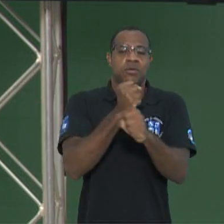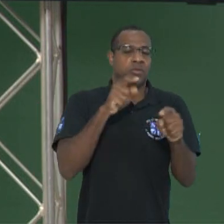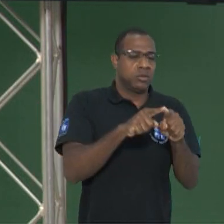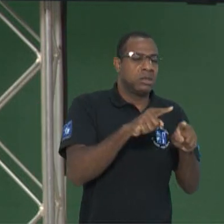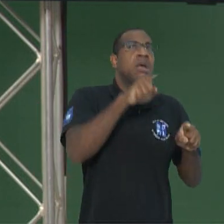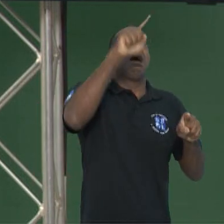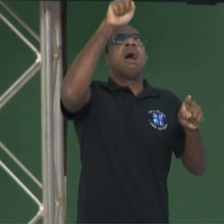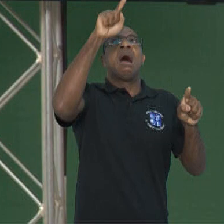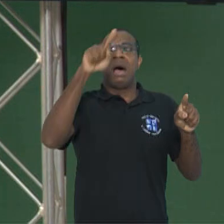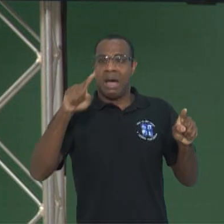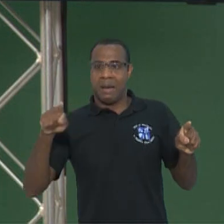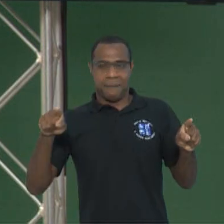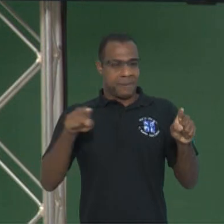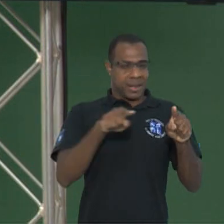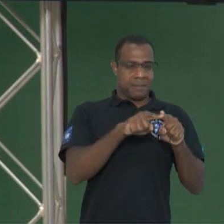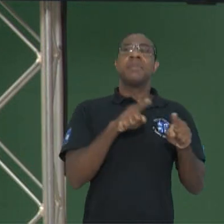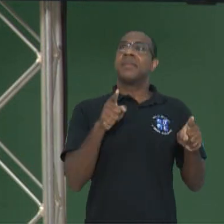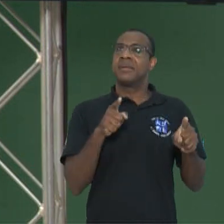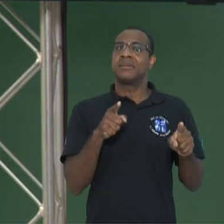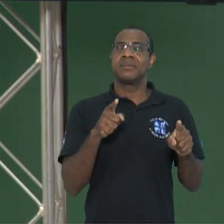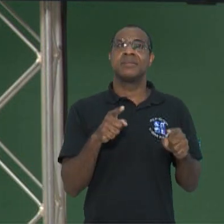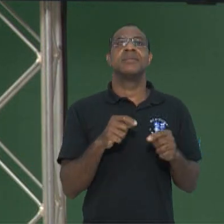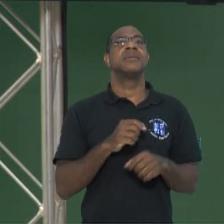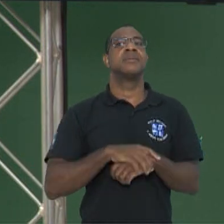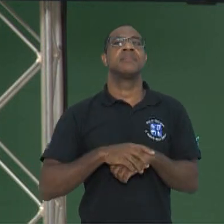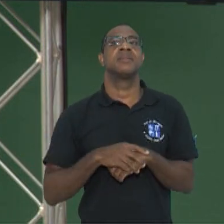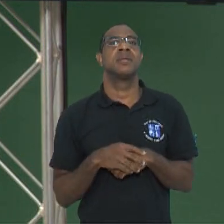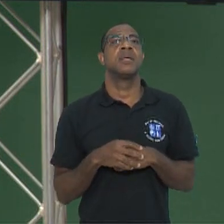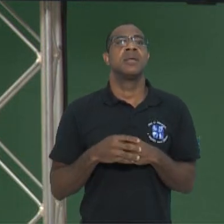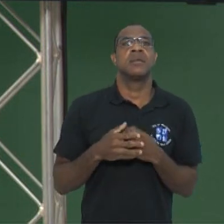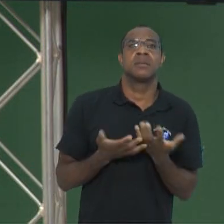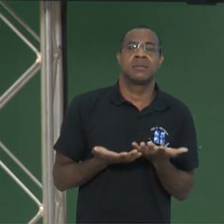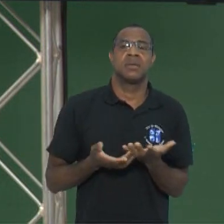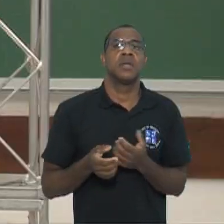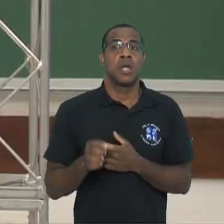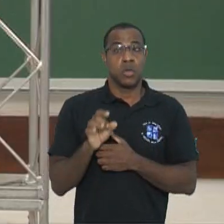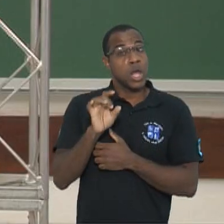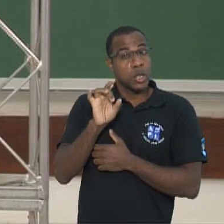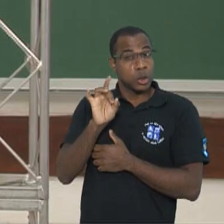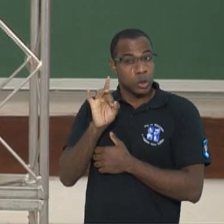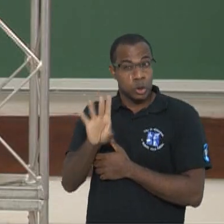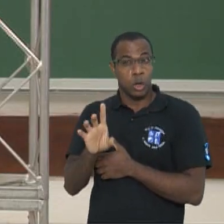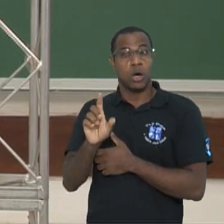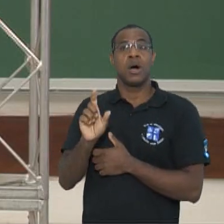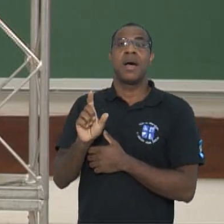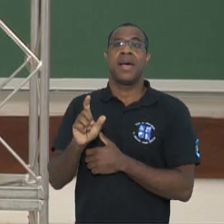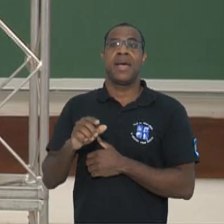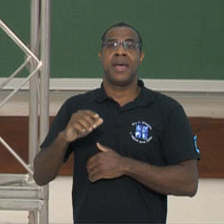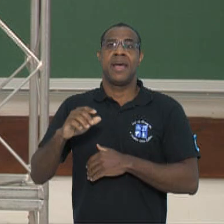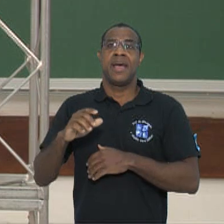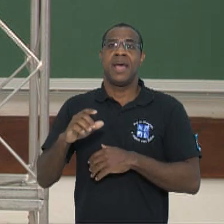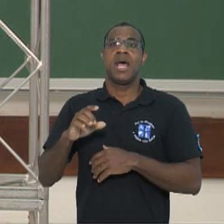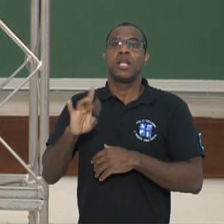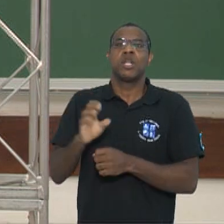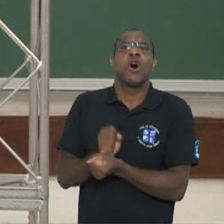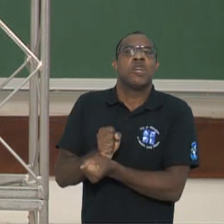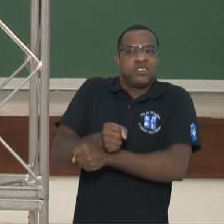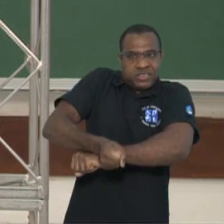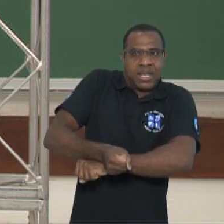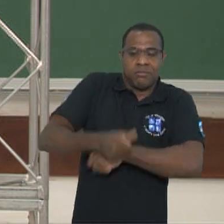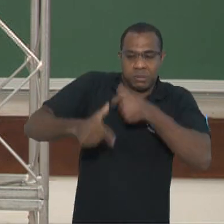Quéops. Já imaginaram trabalheira? Como que você justifica? Não eram somente mão de obra escrava. Temos